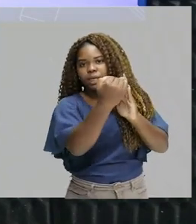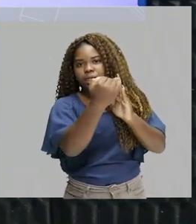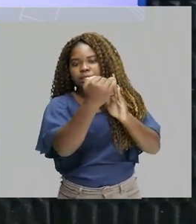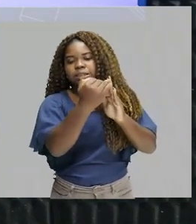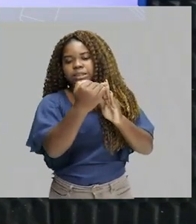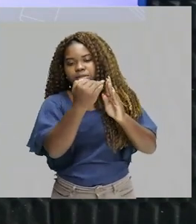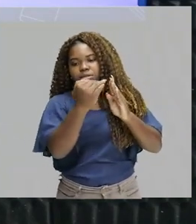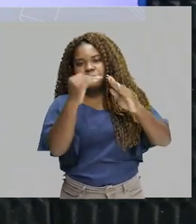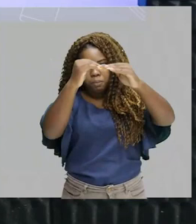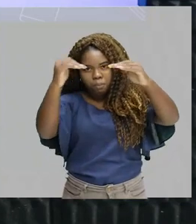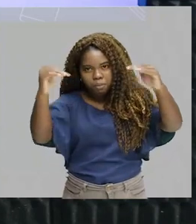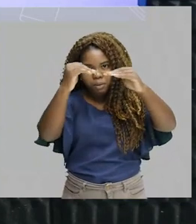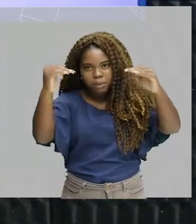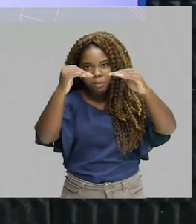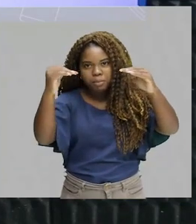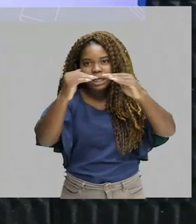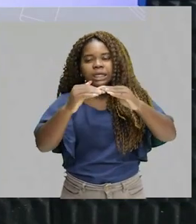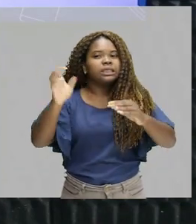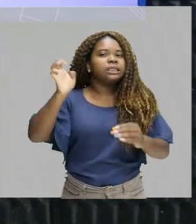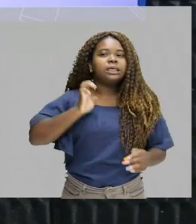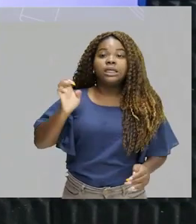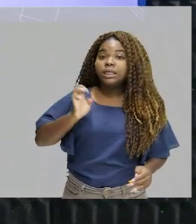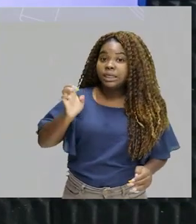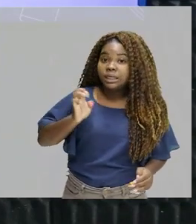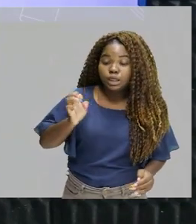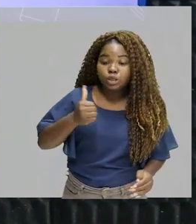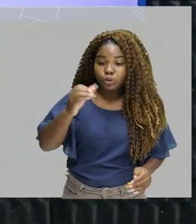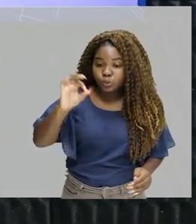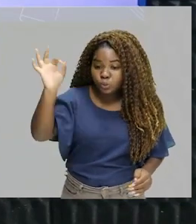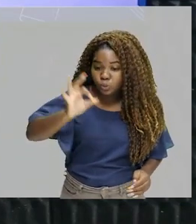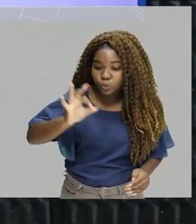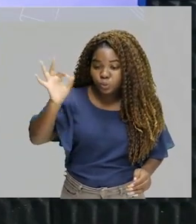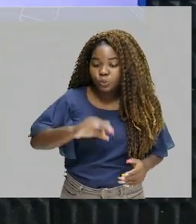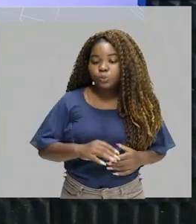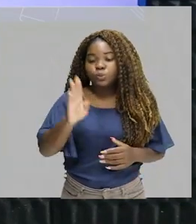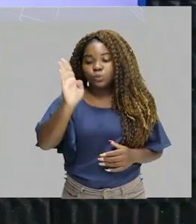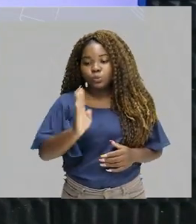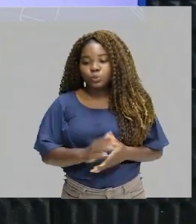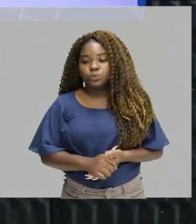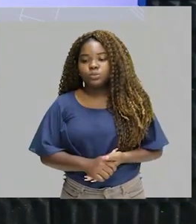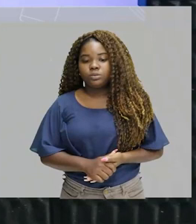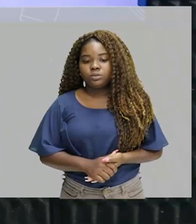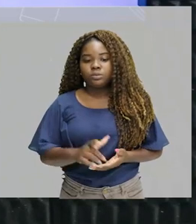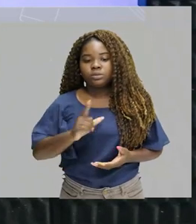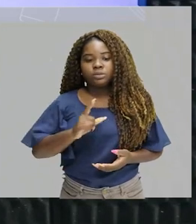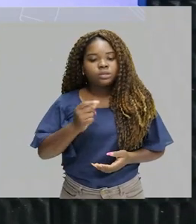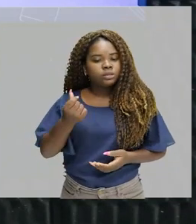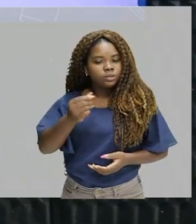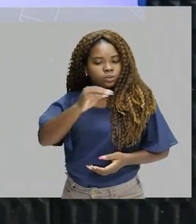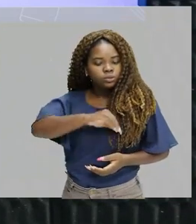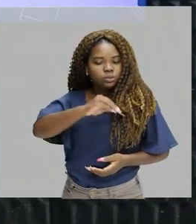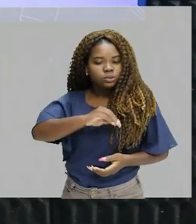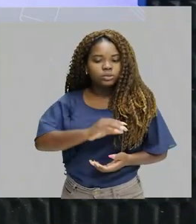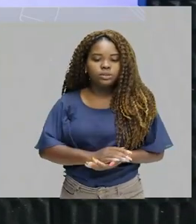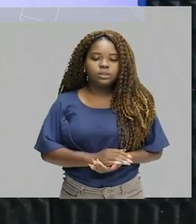aqui ó lá em cima muito rico sabe os 10% mais ricos do Brasil tinha uma renda per